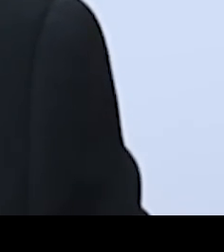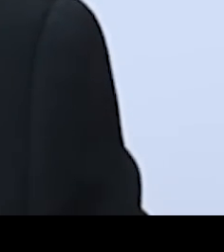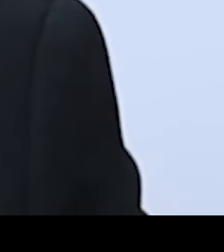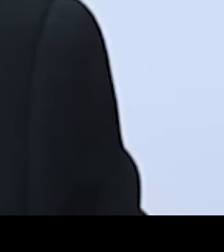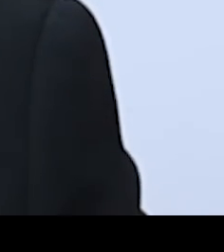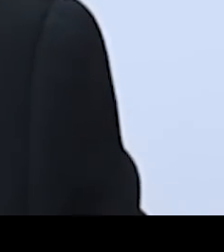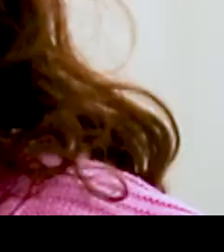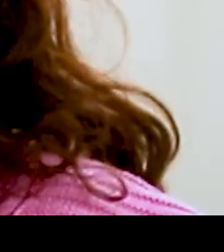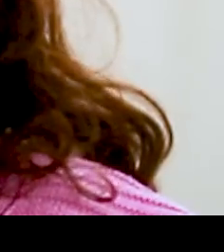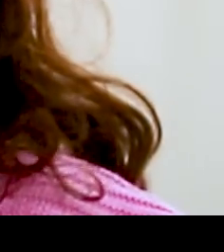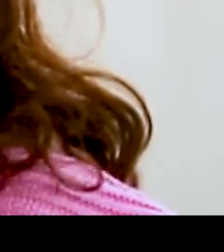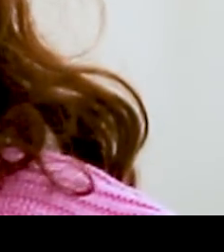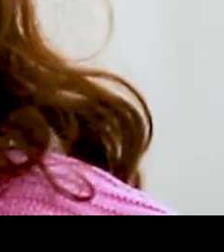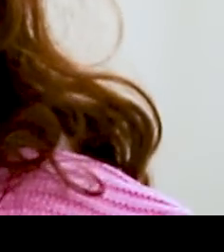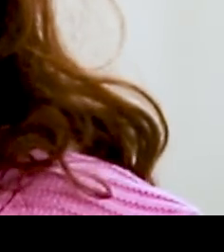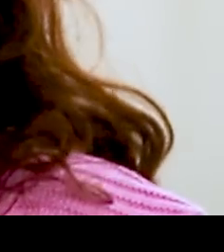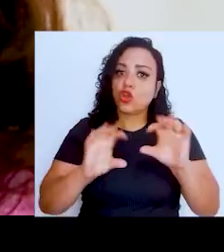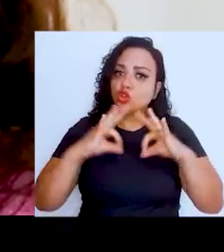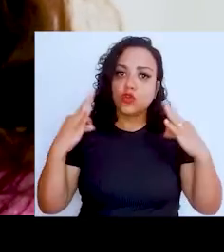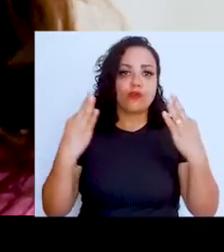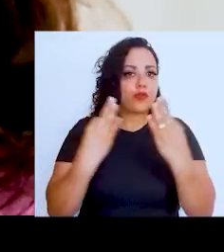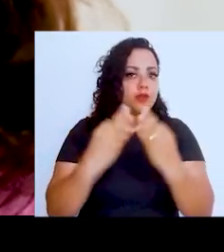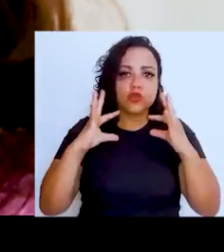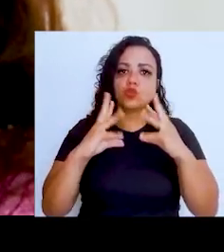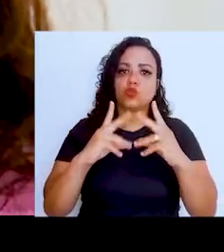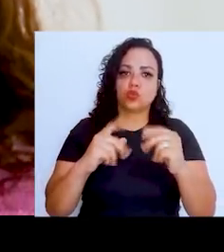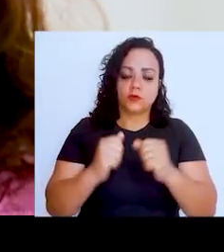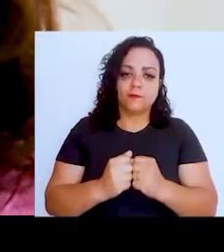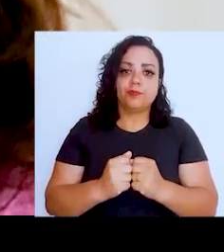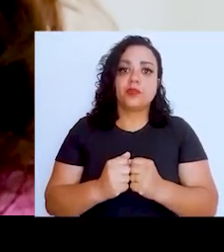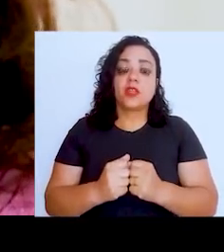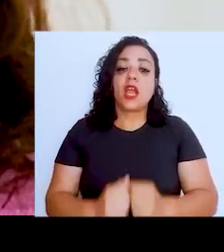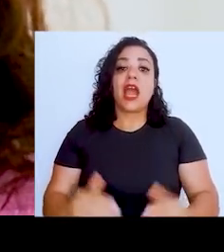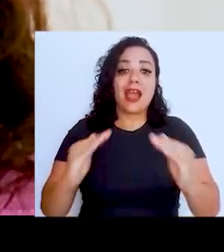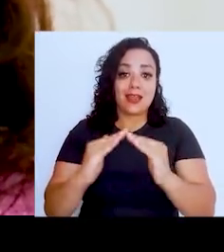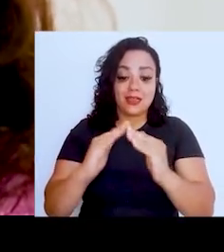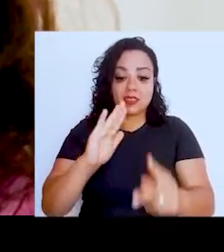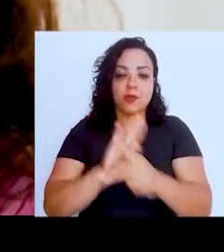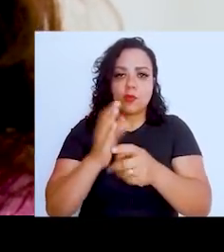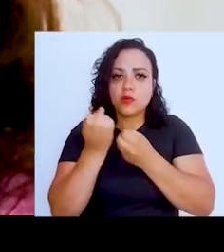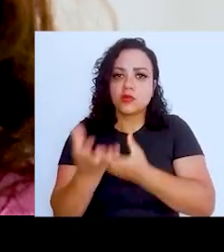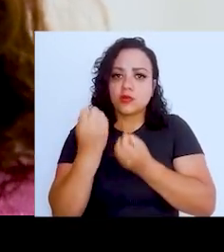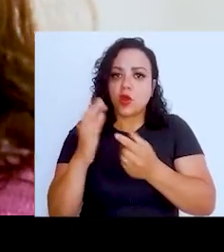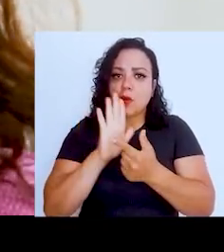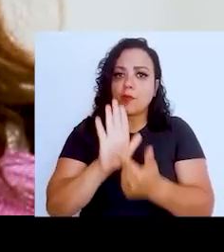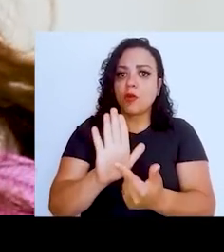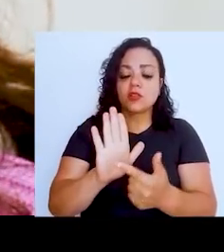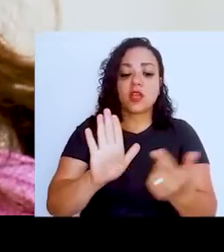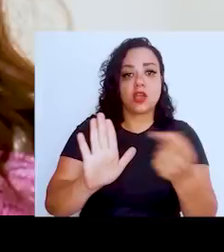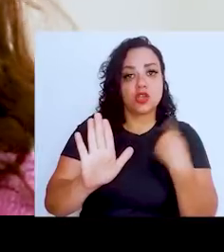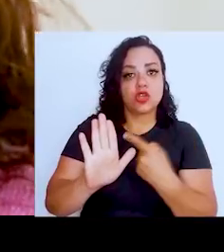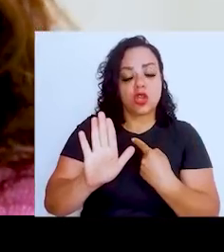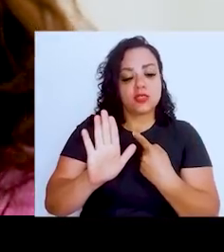para prestar o depoimento. As nossas crianças, a partir do momento que chega a denúncia que ela foi vítima ou testemunha